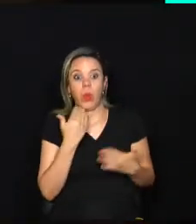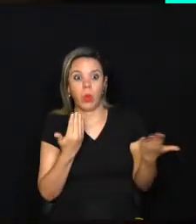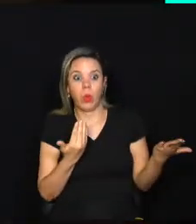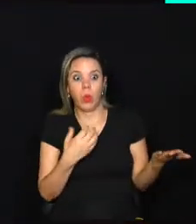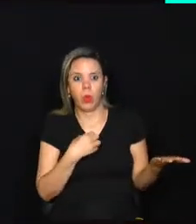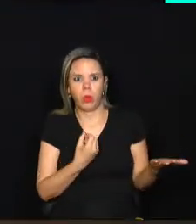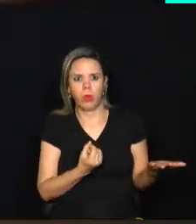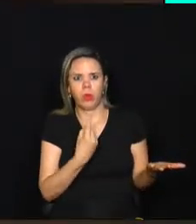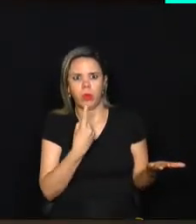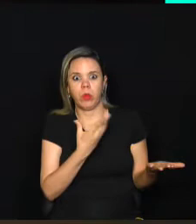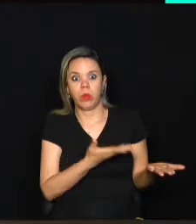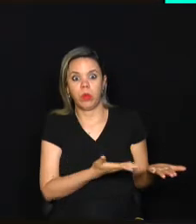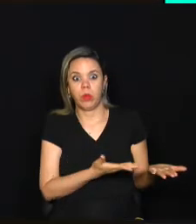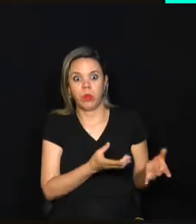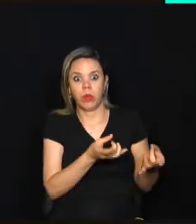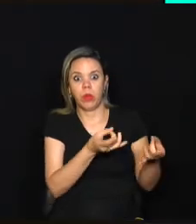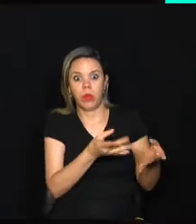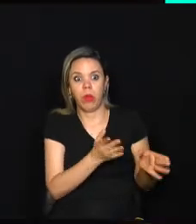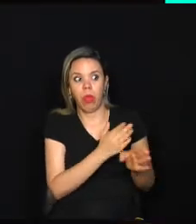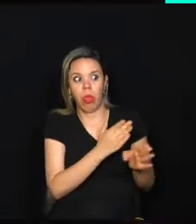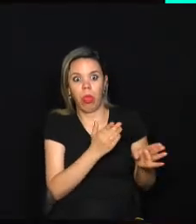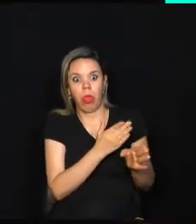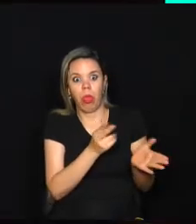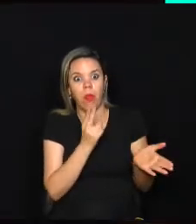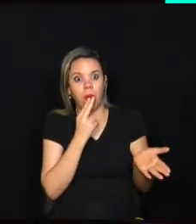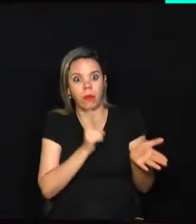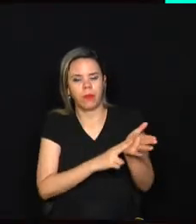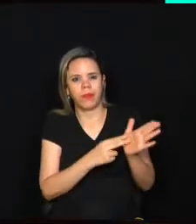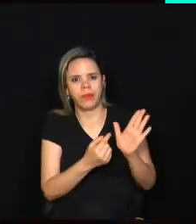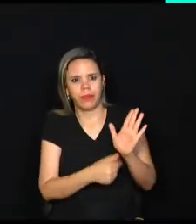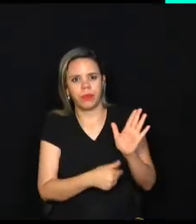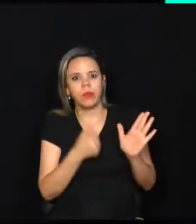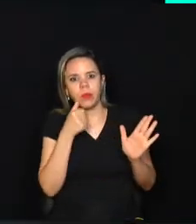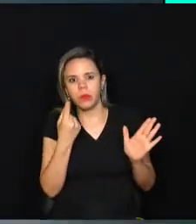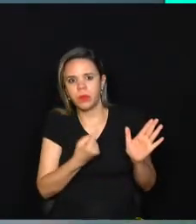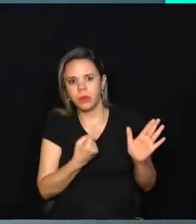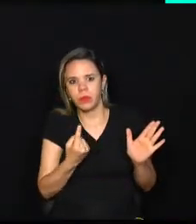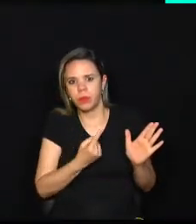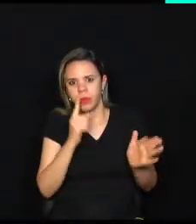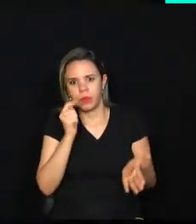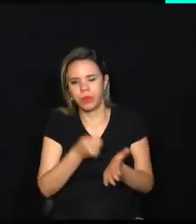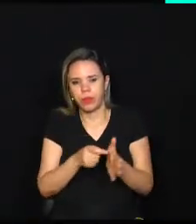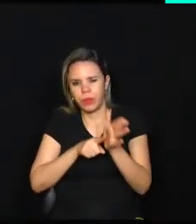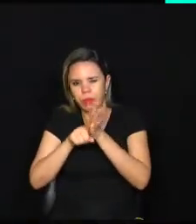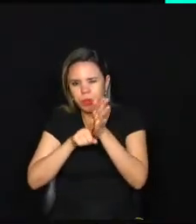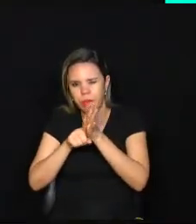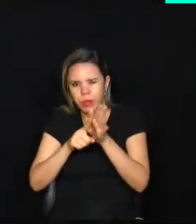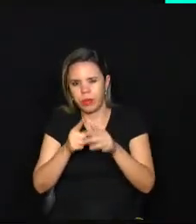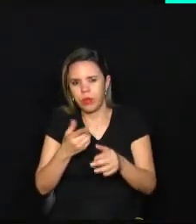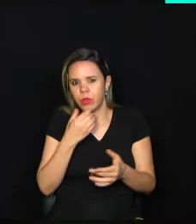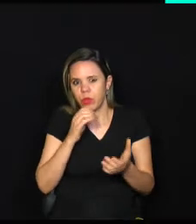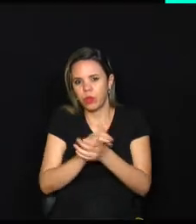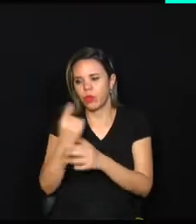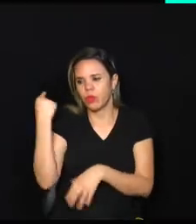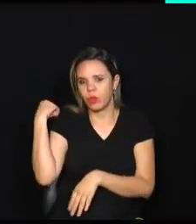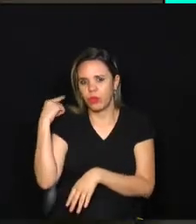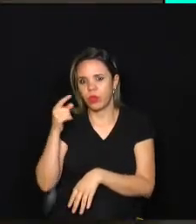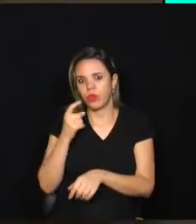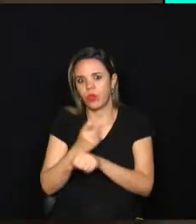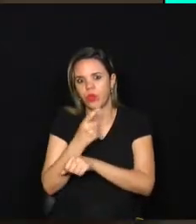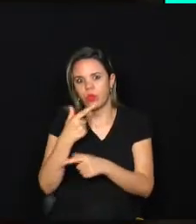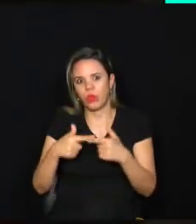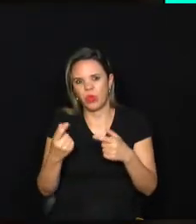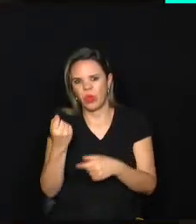maneira inesperada e deixa um misterioso bilhete. Sozinha e isolada, ela decide investigar o passado do marido e descobre